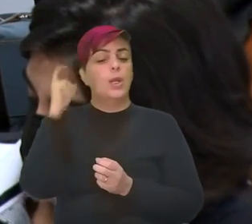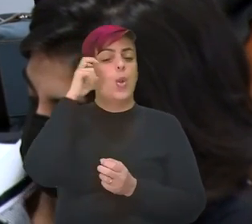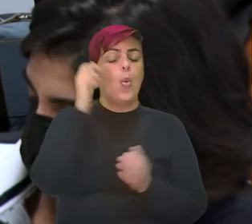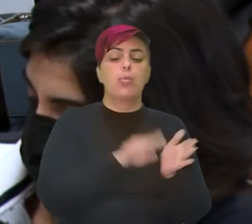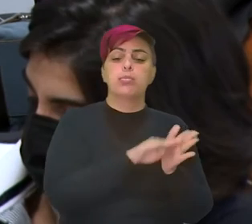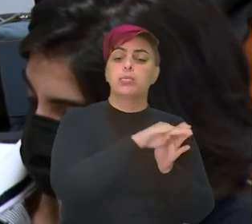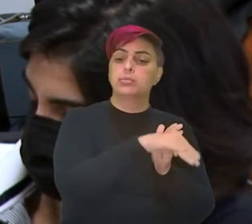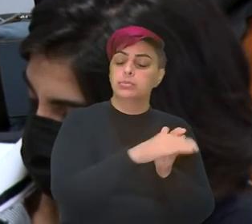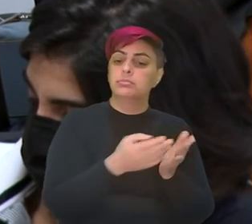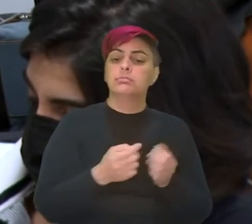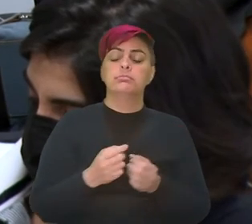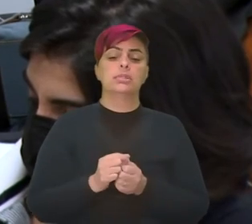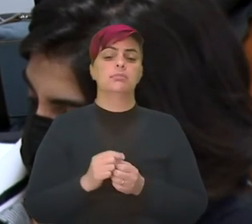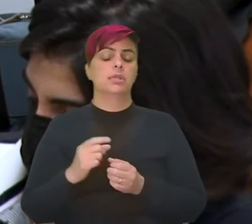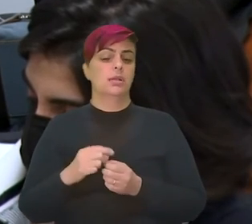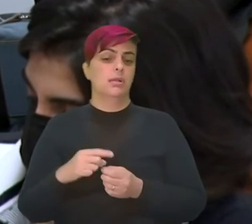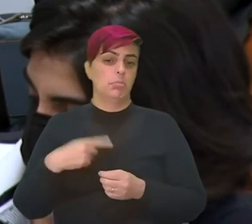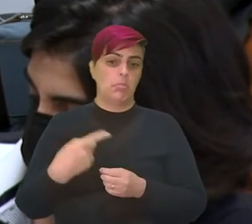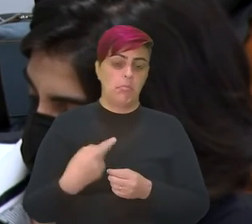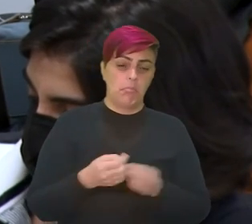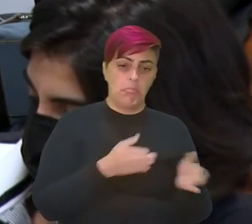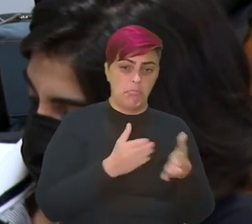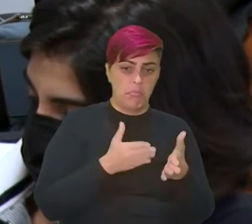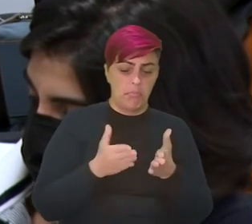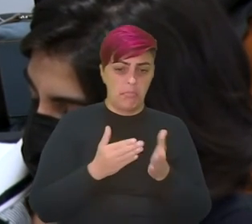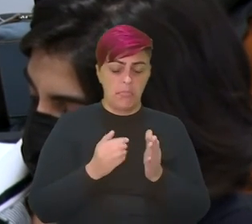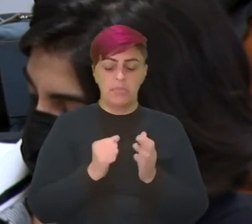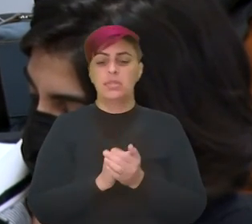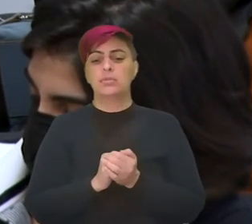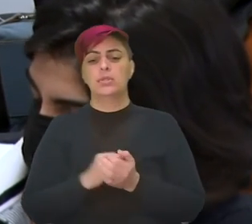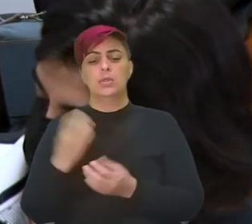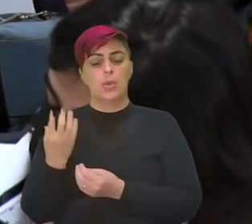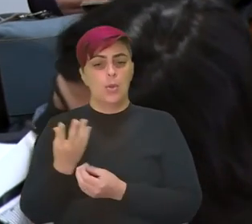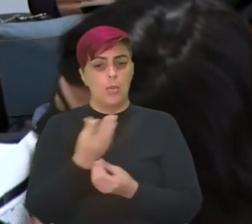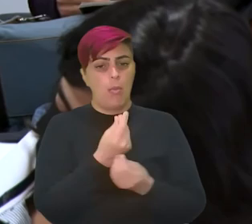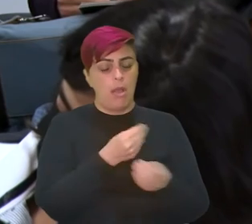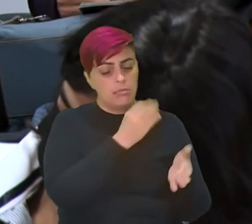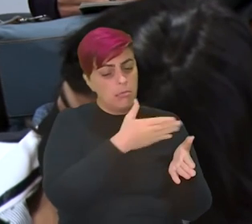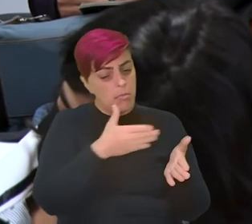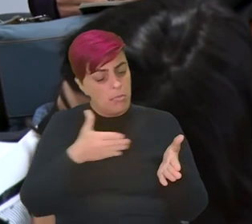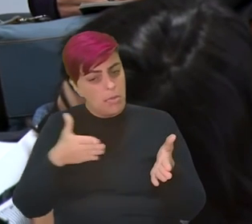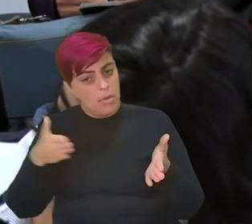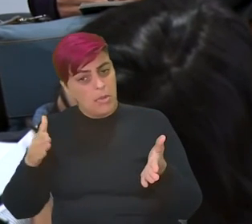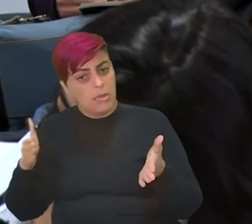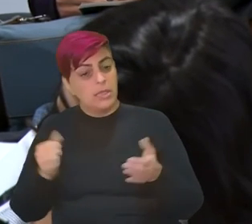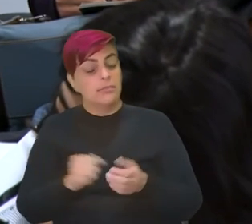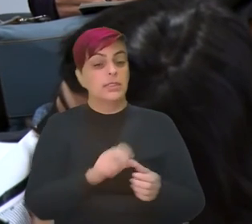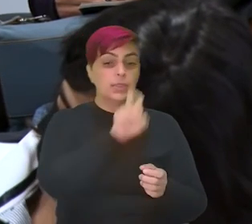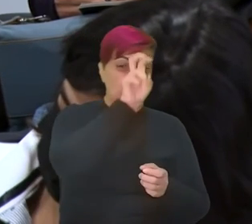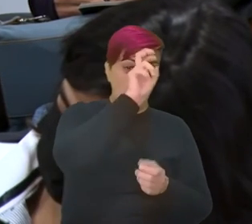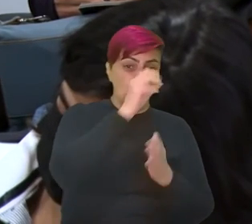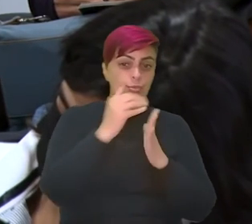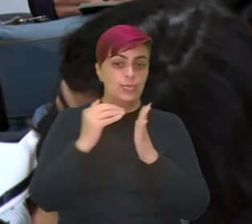cultura primitiva, a gente deve se lembrar, depois do impressionismo, do cubismo, ia desde o Egito até a